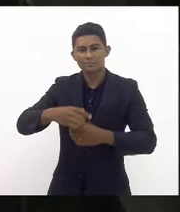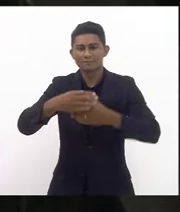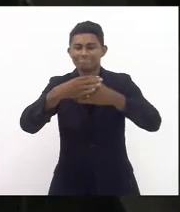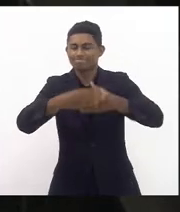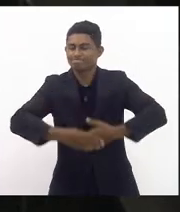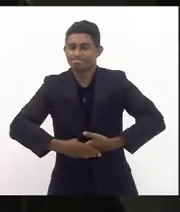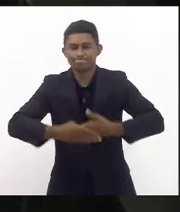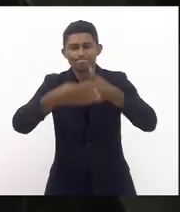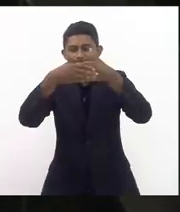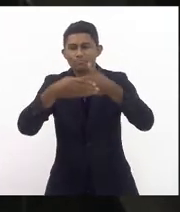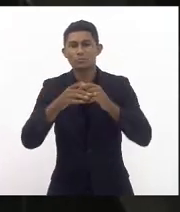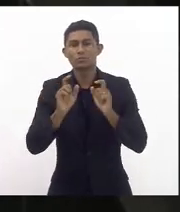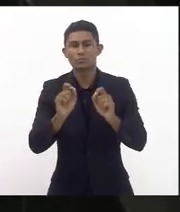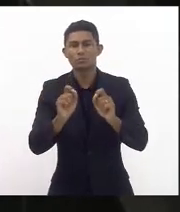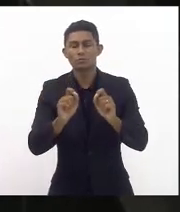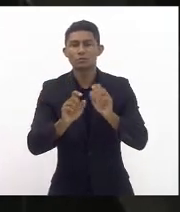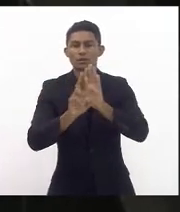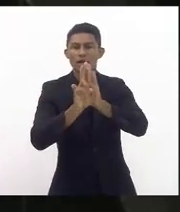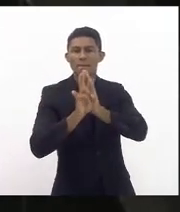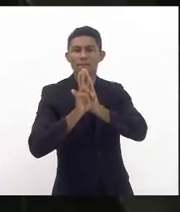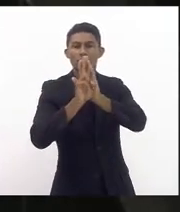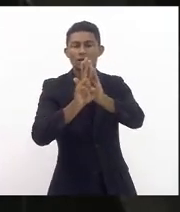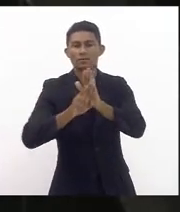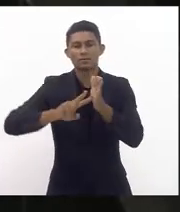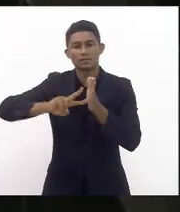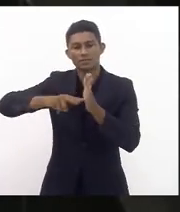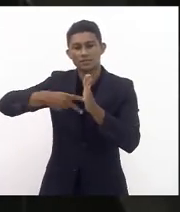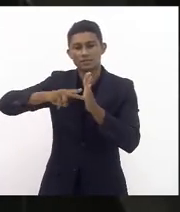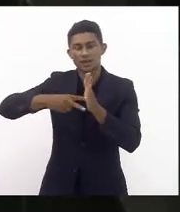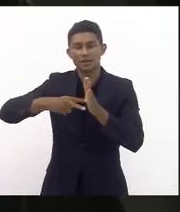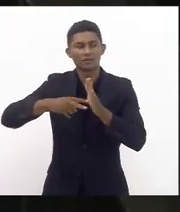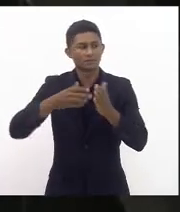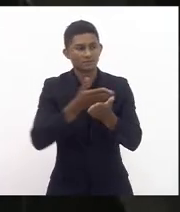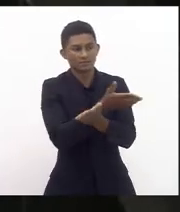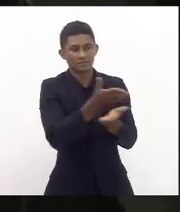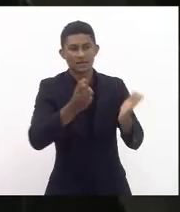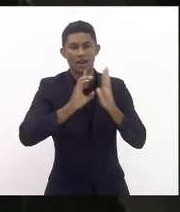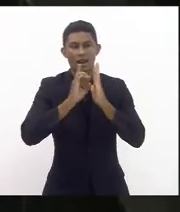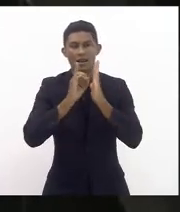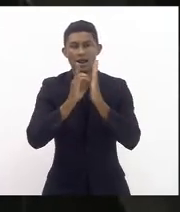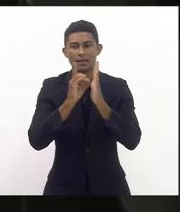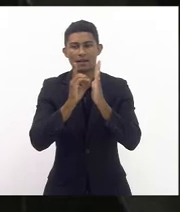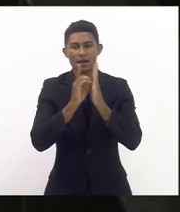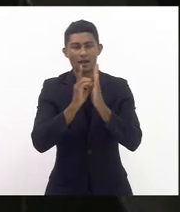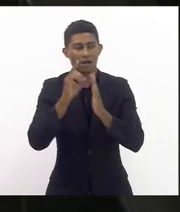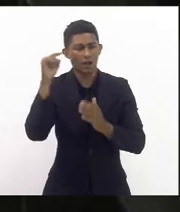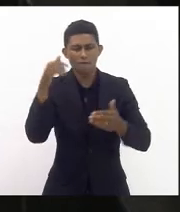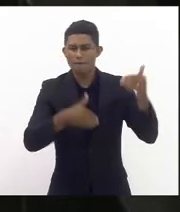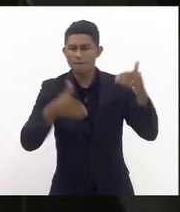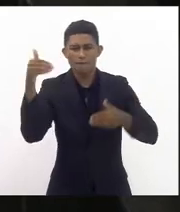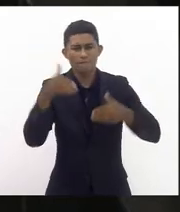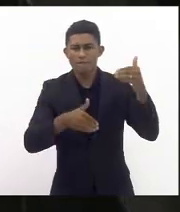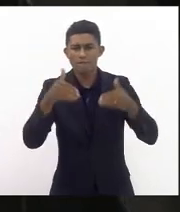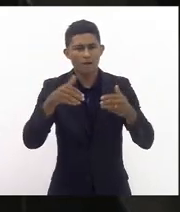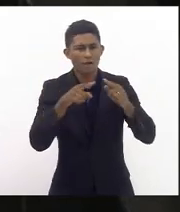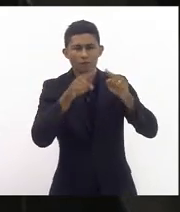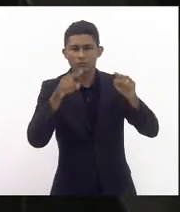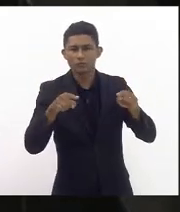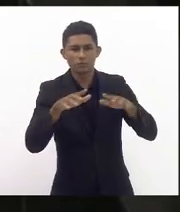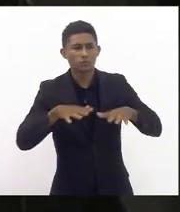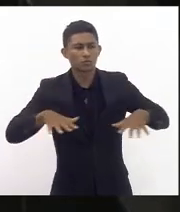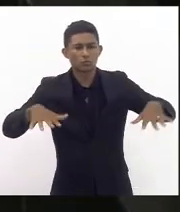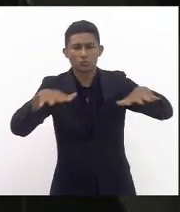à representação do Sindicato de Trabalhadores e Trabalhadoras do DETRAN, que estão conosco aqui, agradeço a presença, a